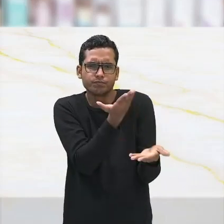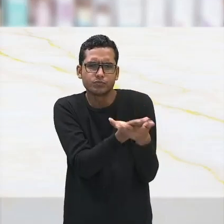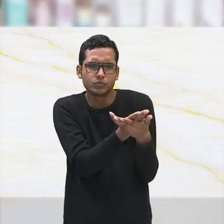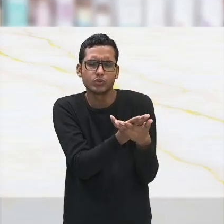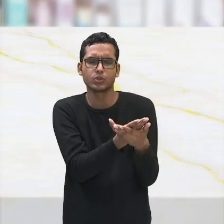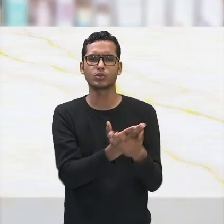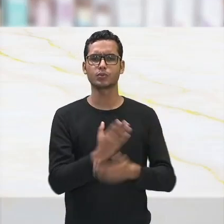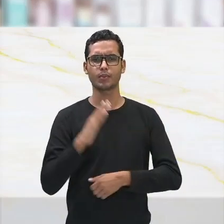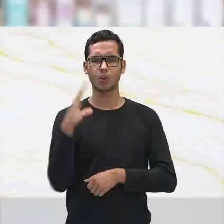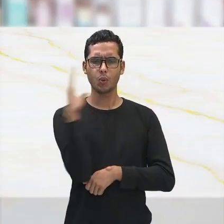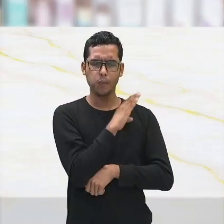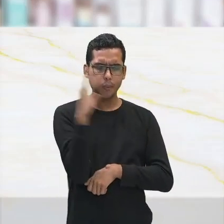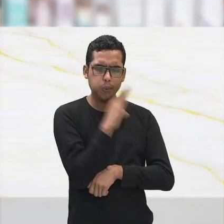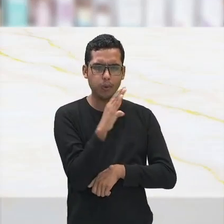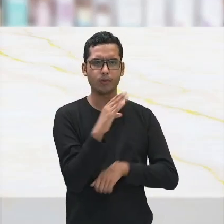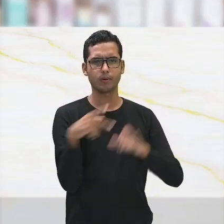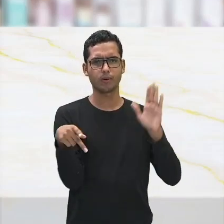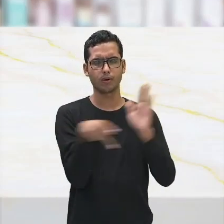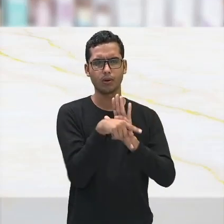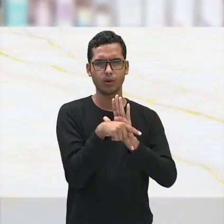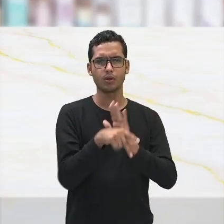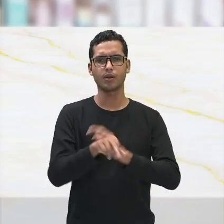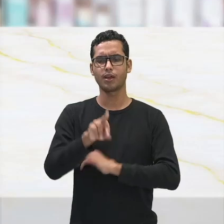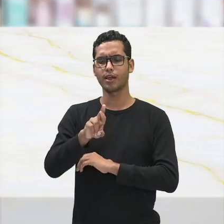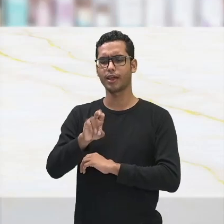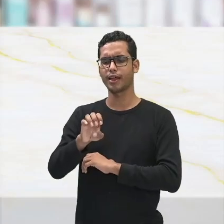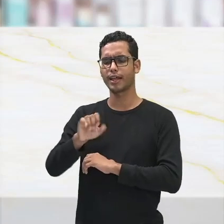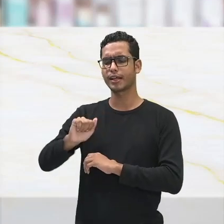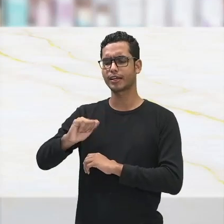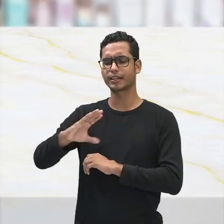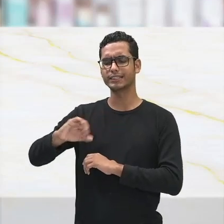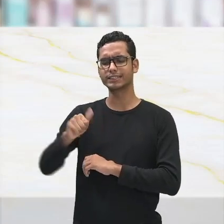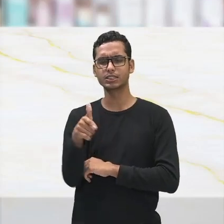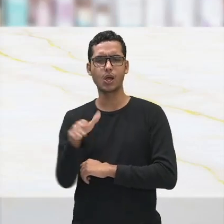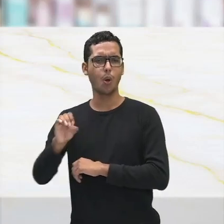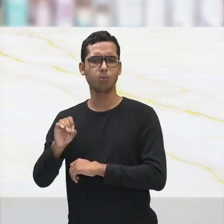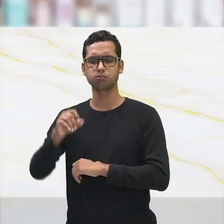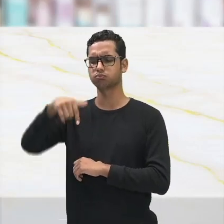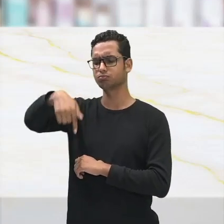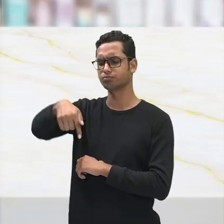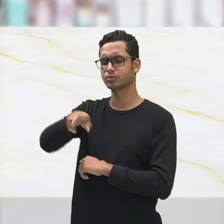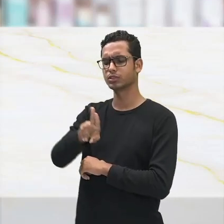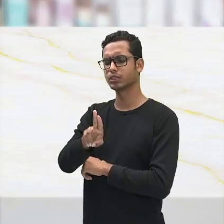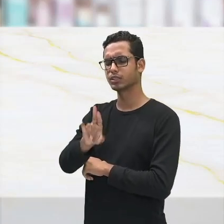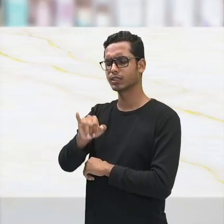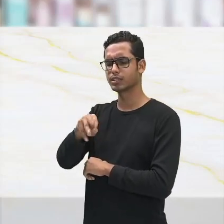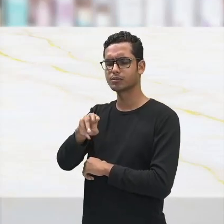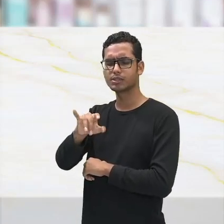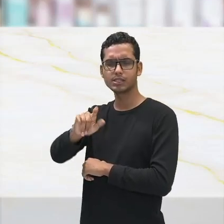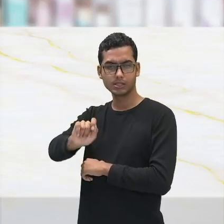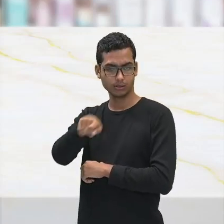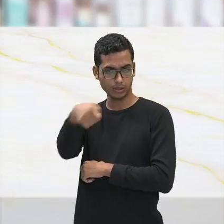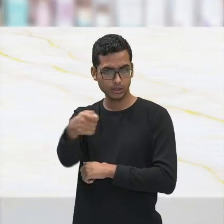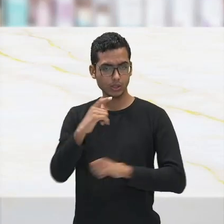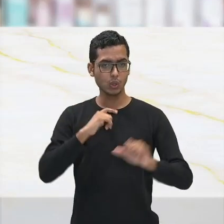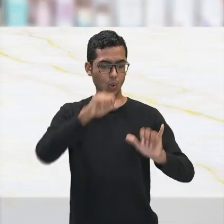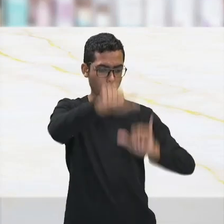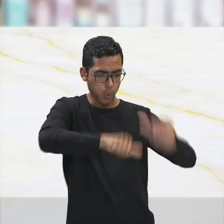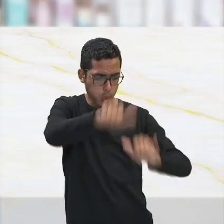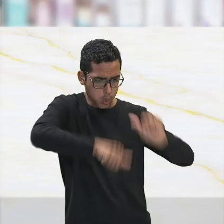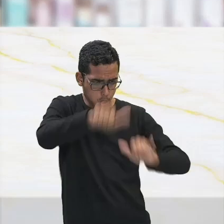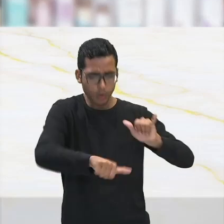as reações químicas ocorrem, principalmente nos